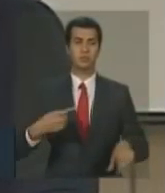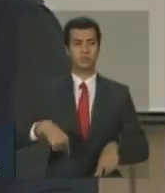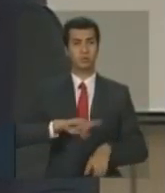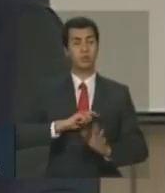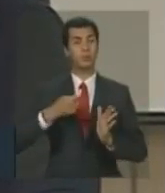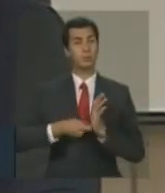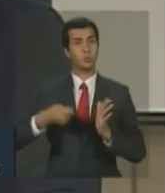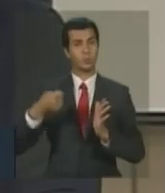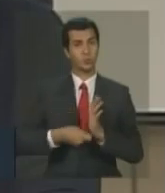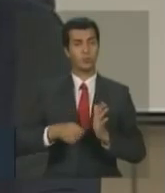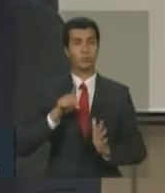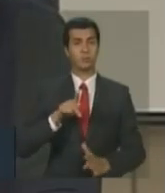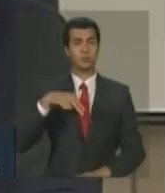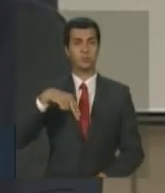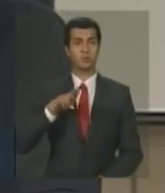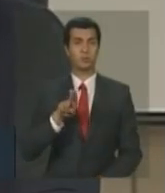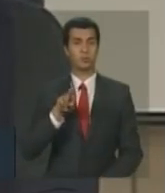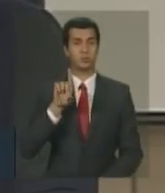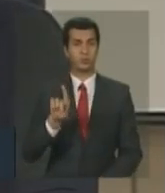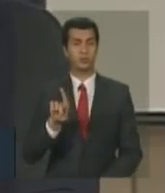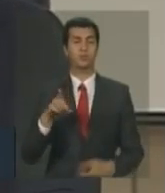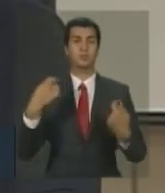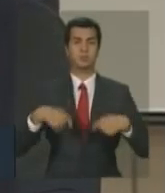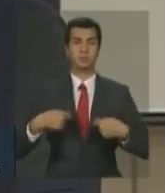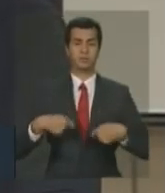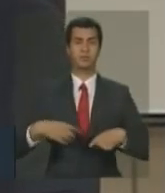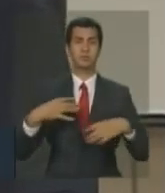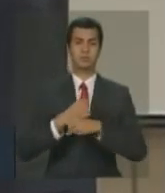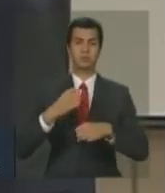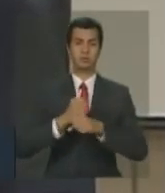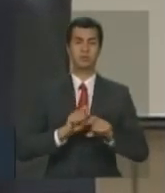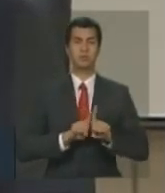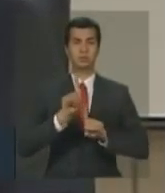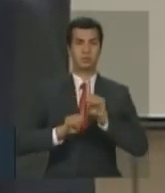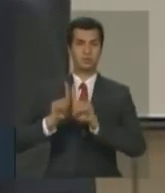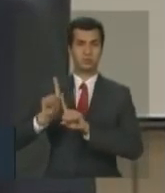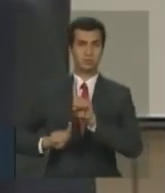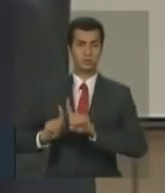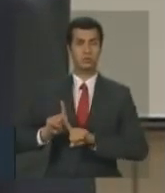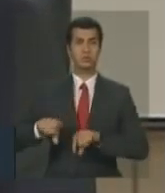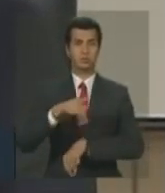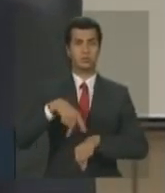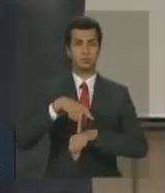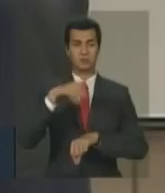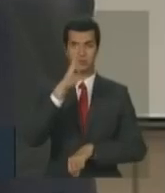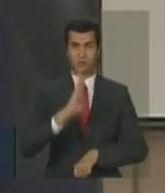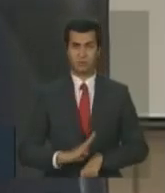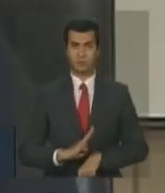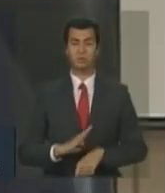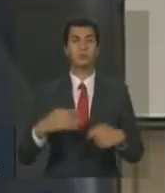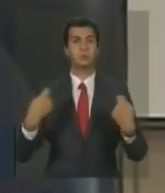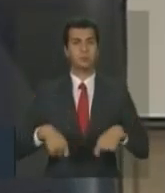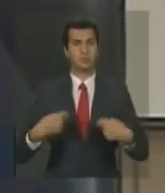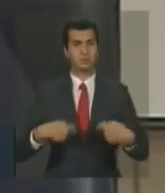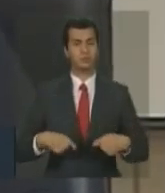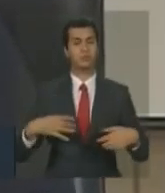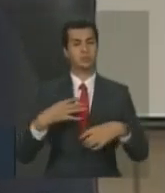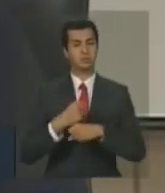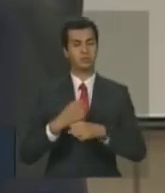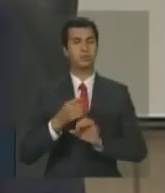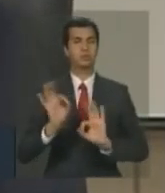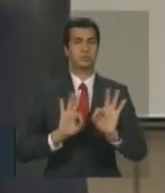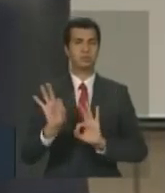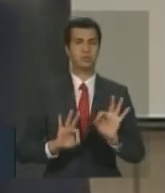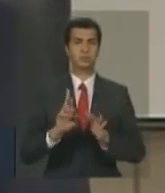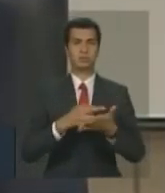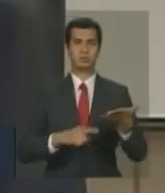PNUD que as estatísticas recentes do país sejam consideradas para a montagem do